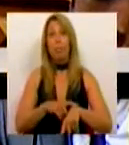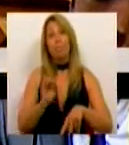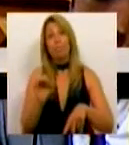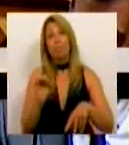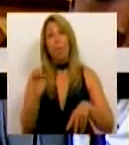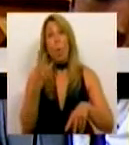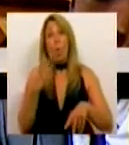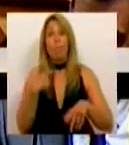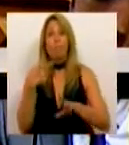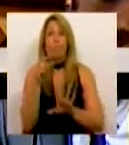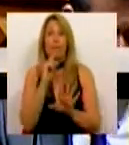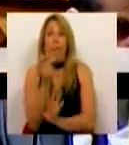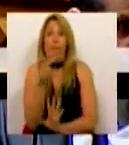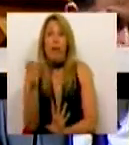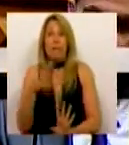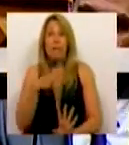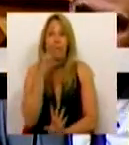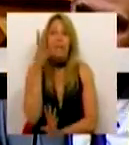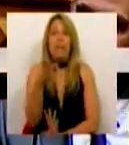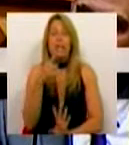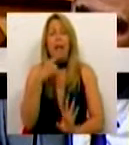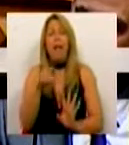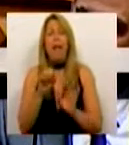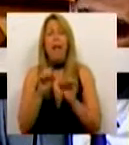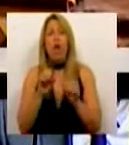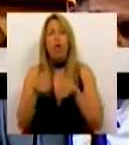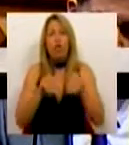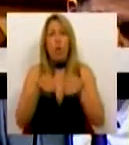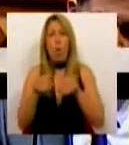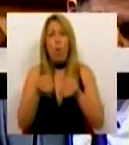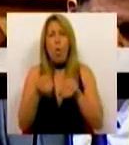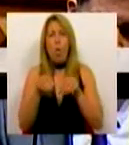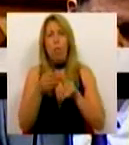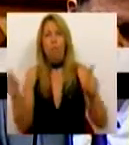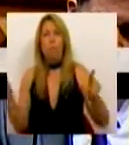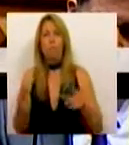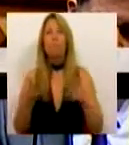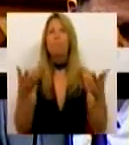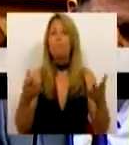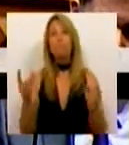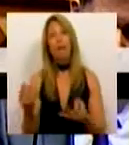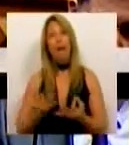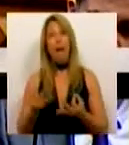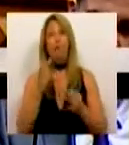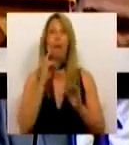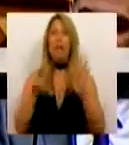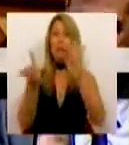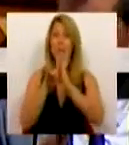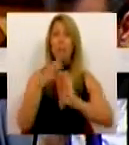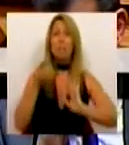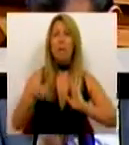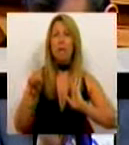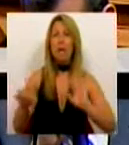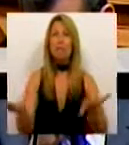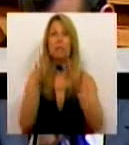jogo. A segunda nota diz respeito a uma espécie de redundância legislativa. Sim, é verdade. O regime jurídico